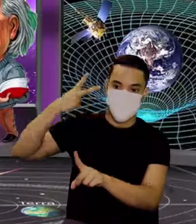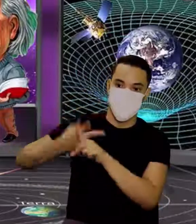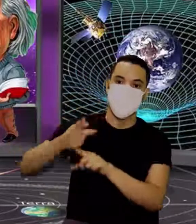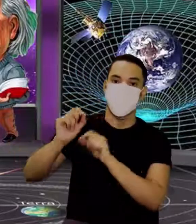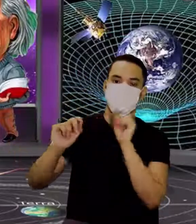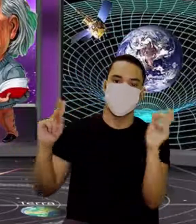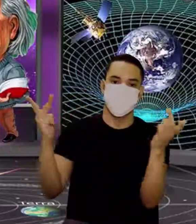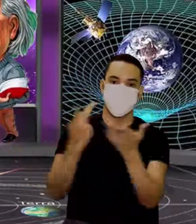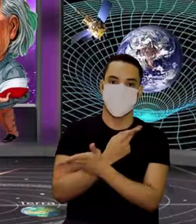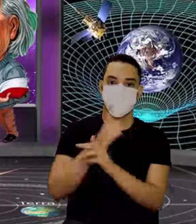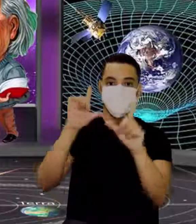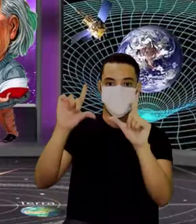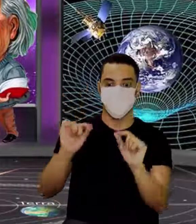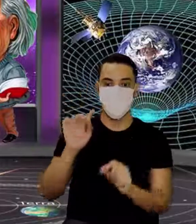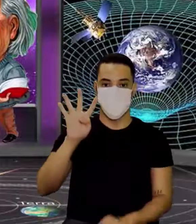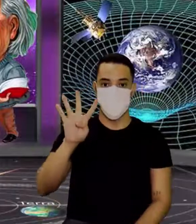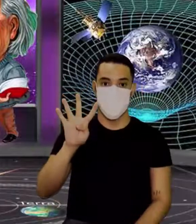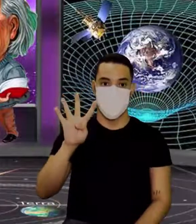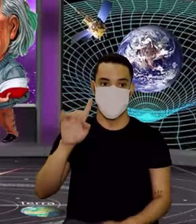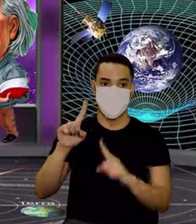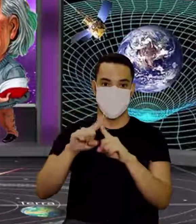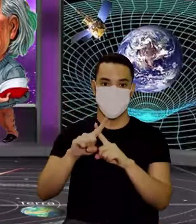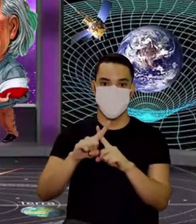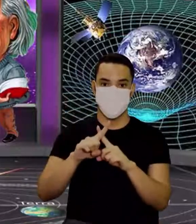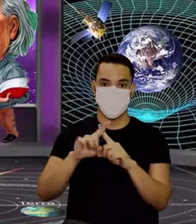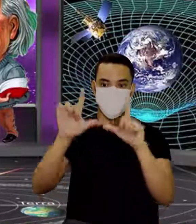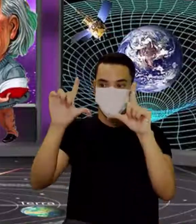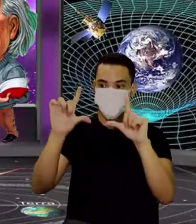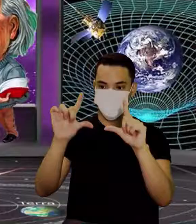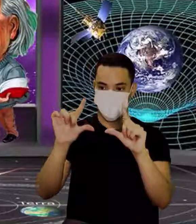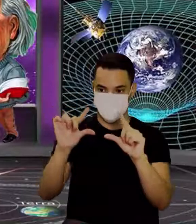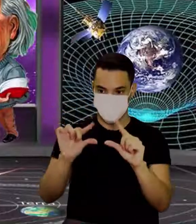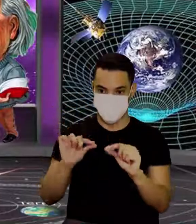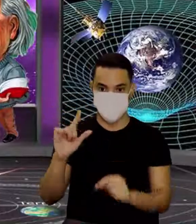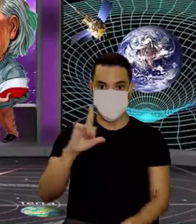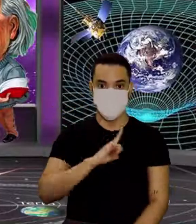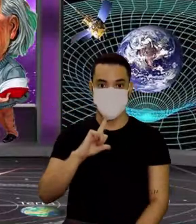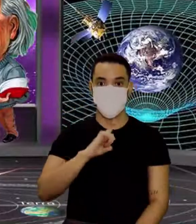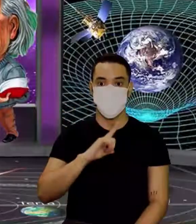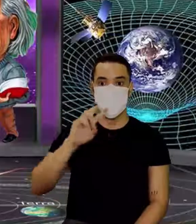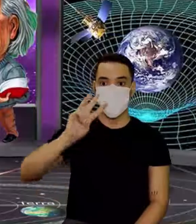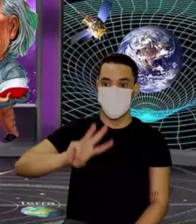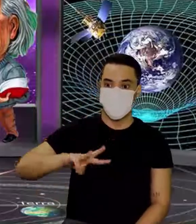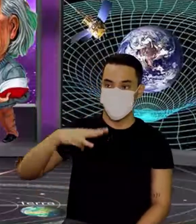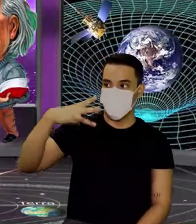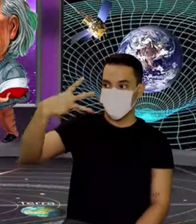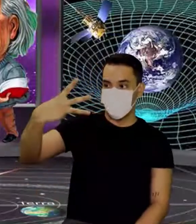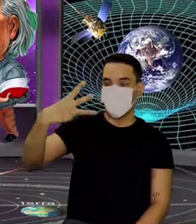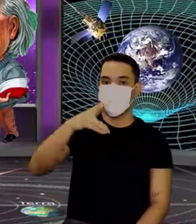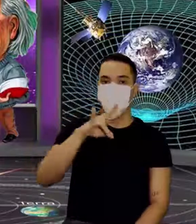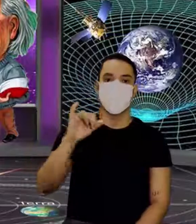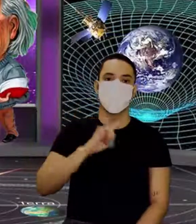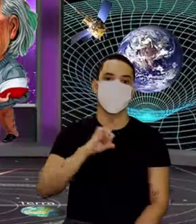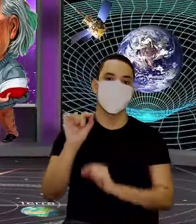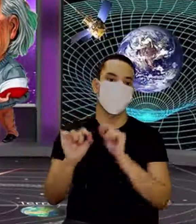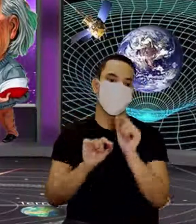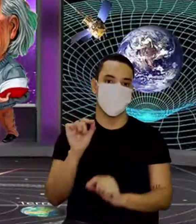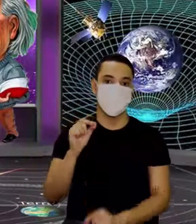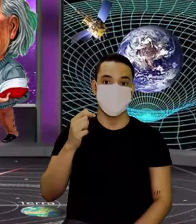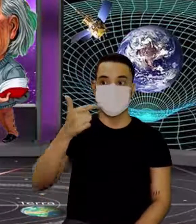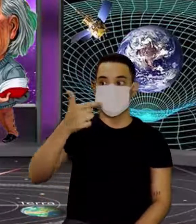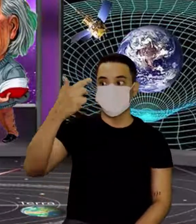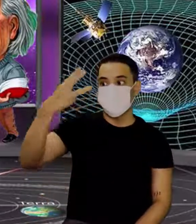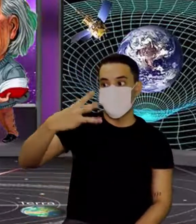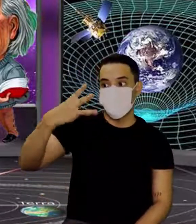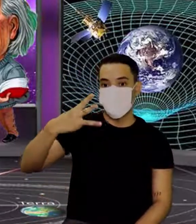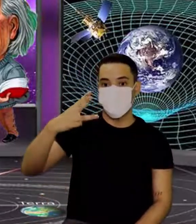vou diminuir 4 vezes, porque é 2 ao quadrado. Se eu tenho uma distância que eu triplico, vai ser 3 ao quadrado, que vai